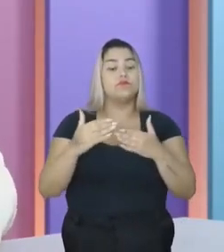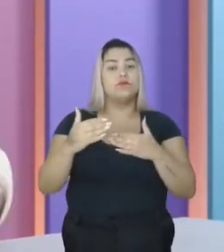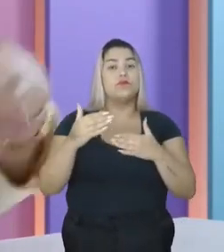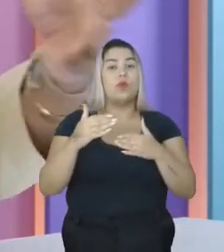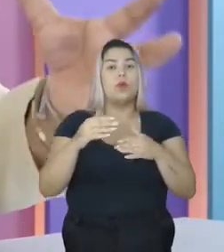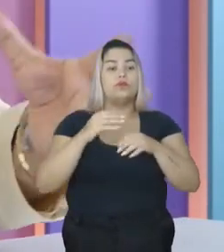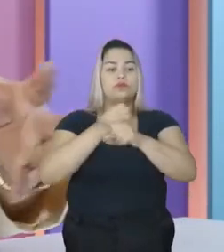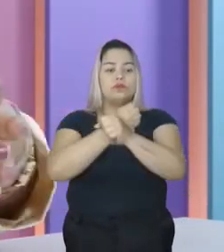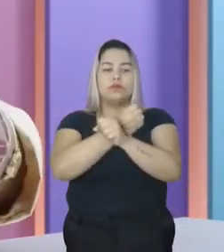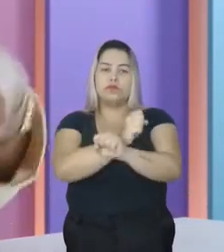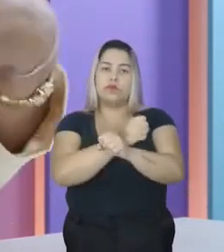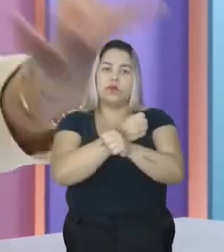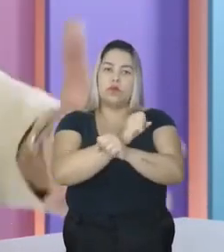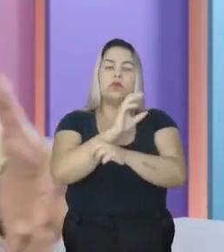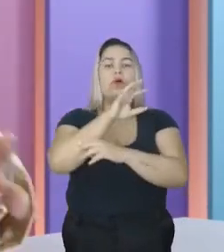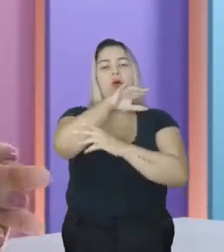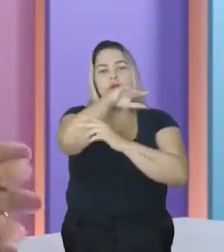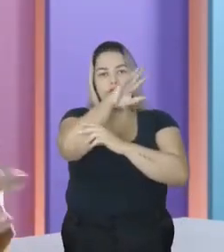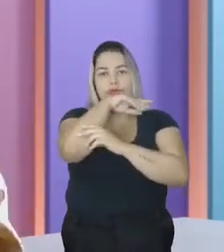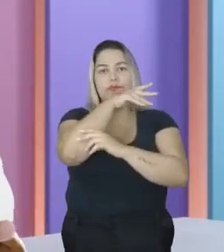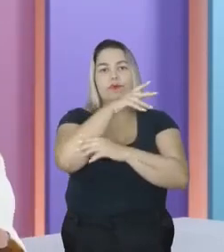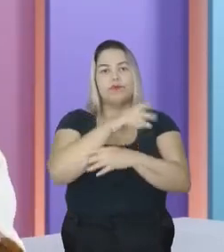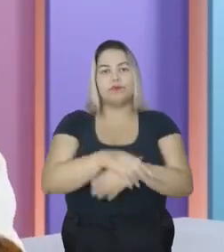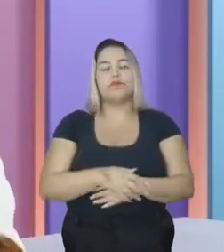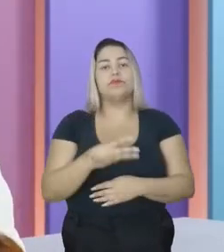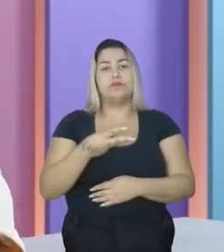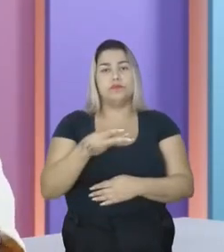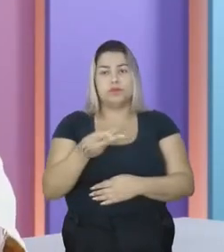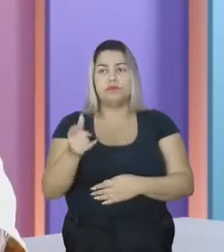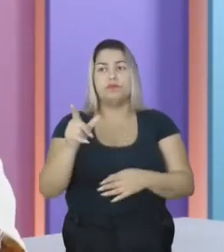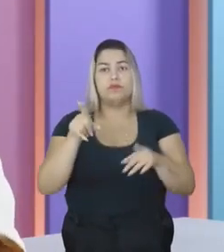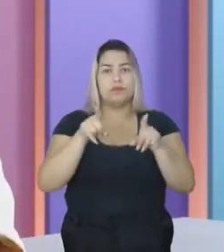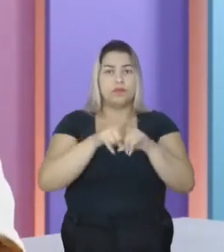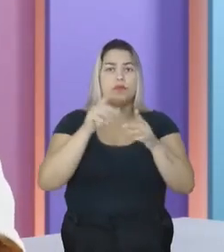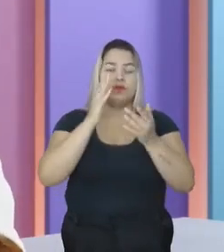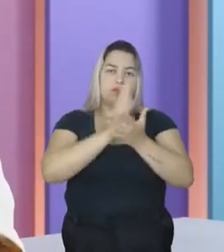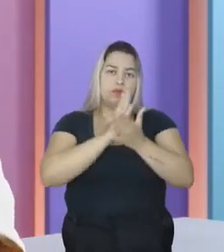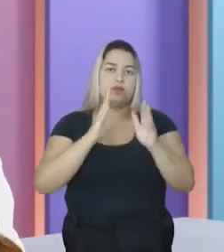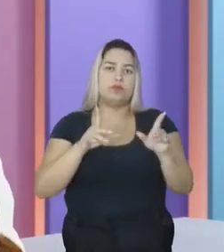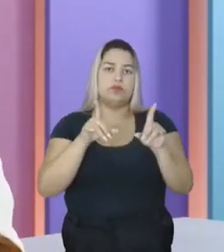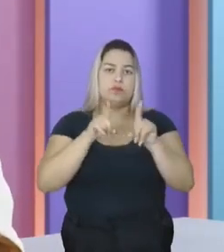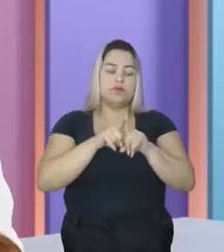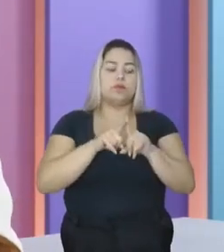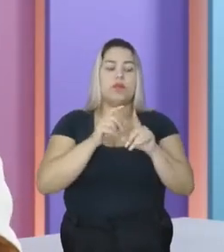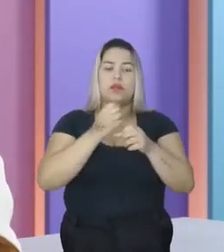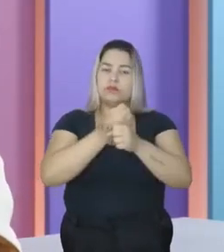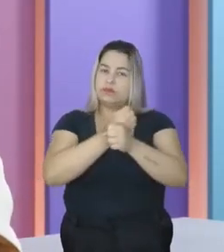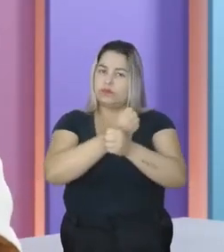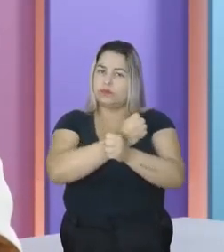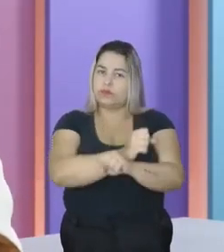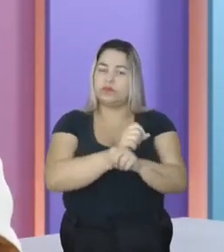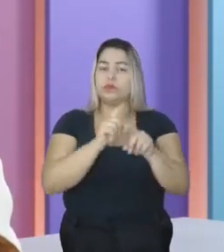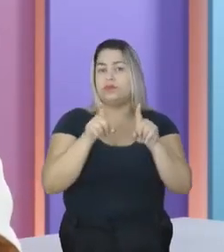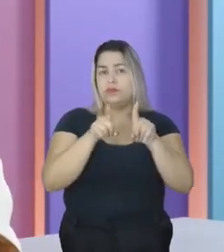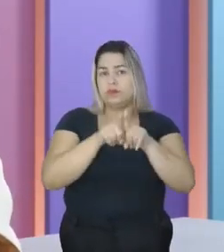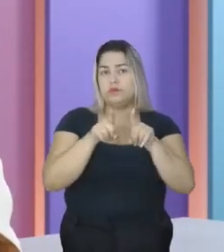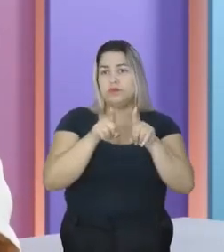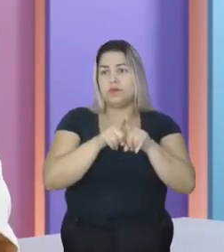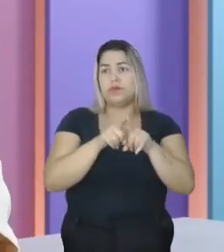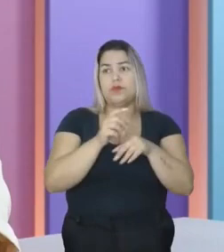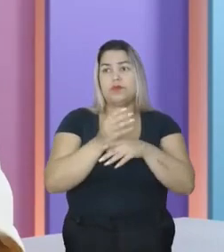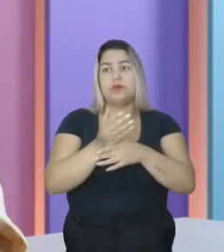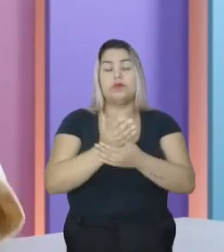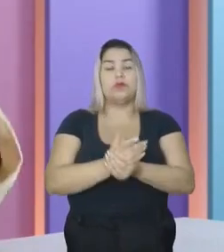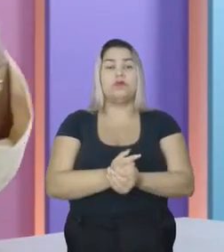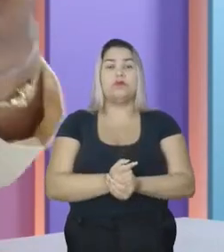período de escravização, ou pior, né? Porque muitos acabaram tendo que se submeter a essa escravização em troca de comida,